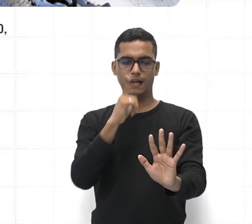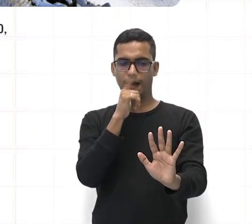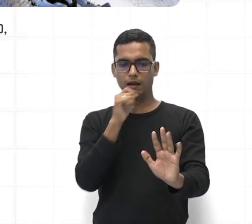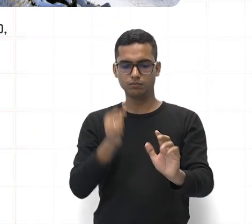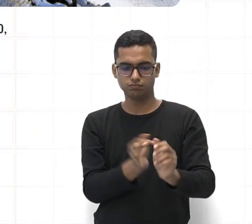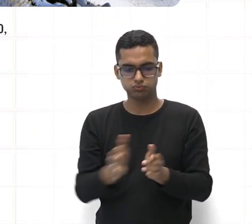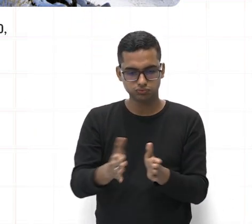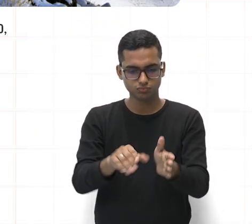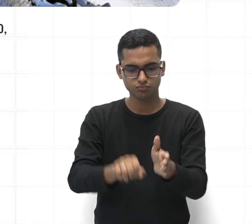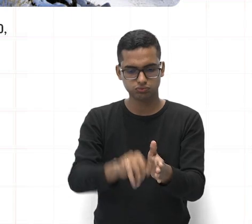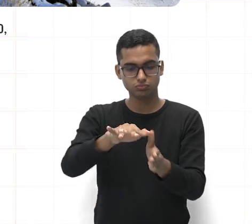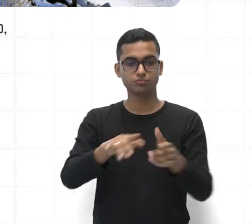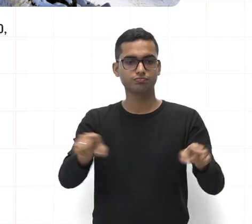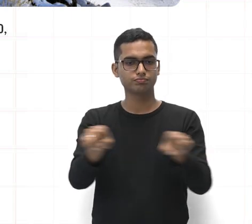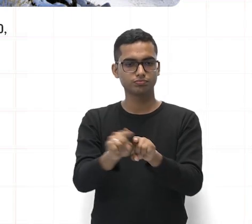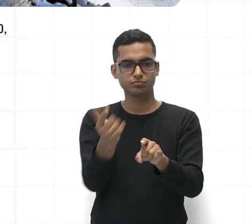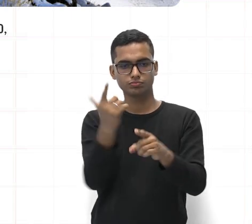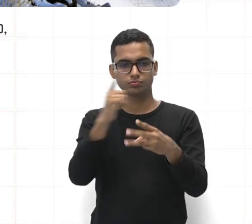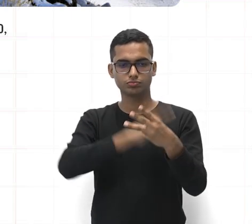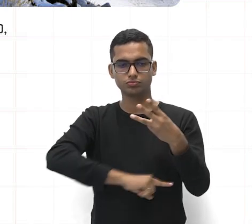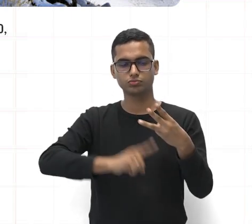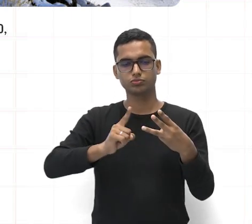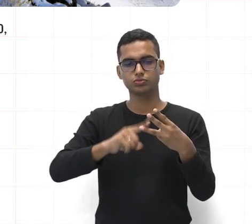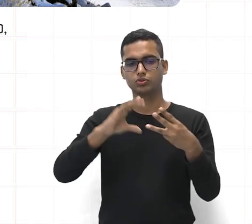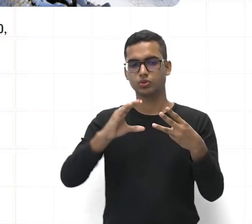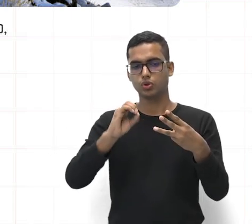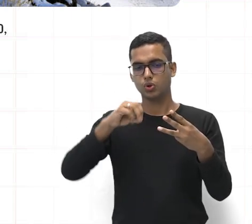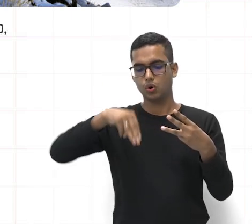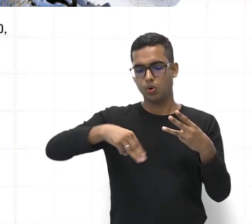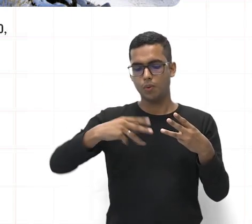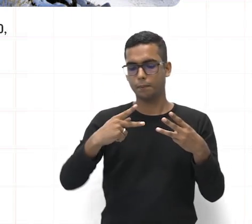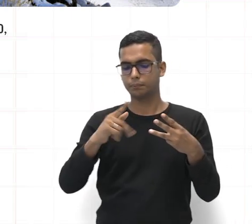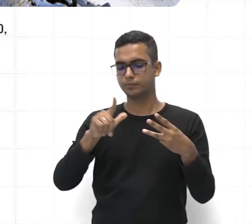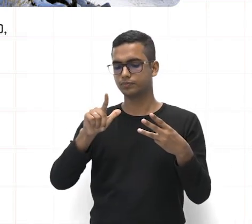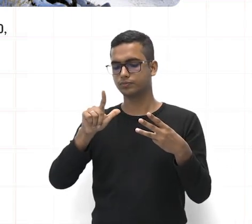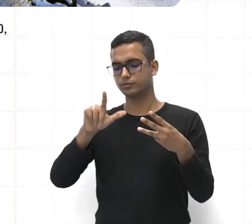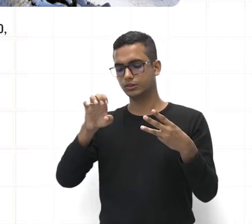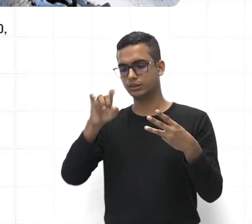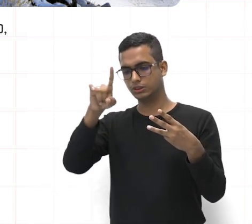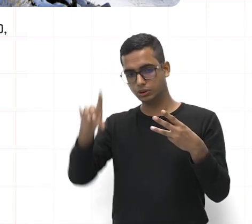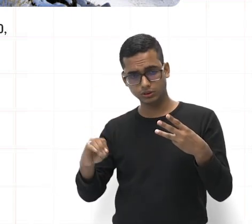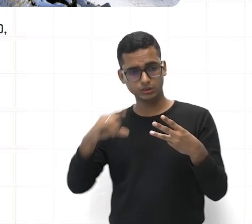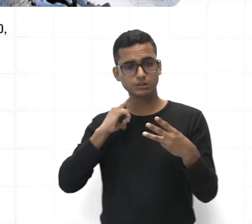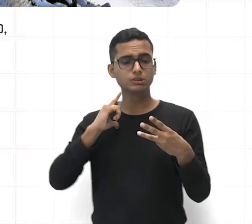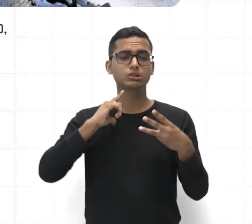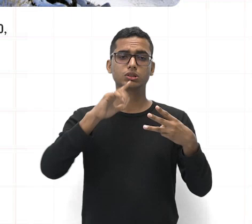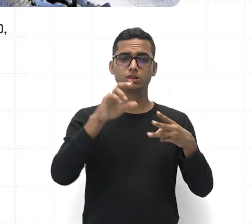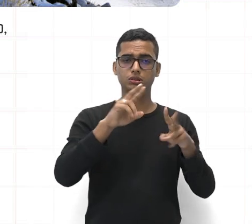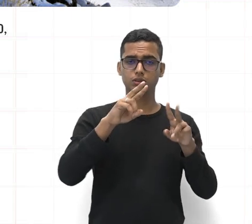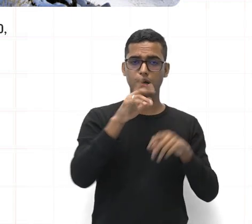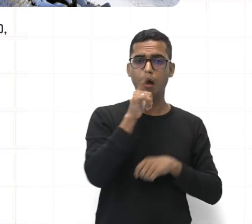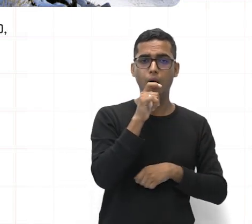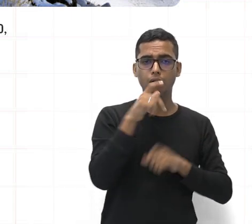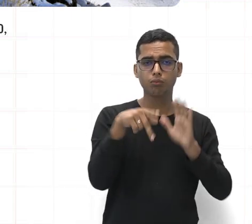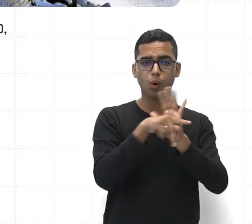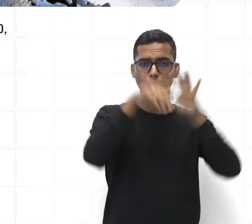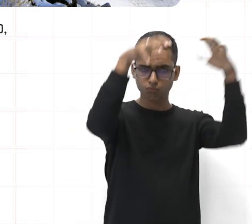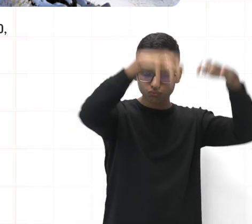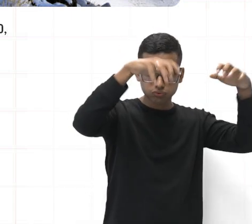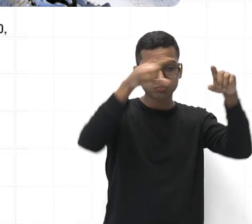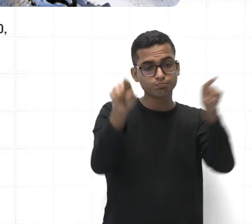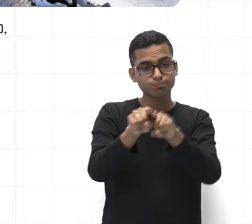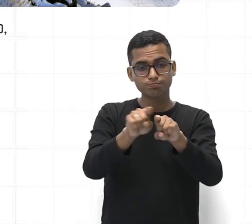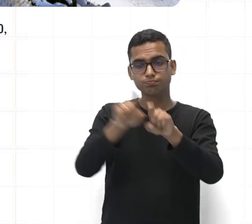rio complexo, ele é um rio que ele é abastecido, né, tanto pelas águas das chuvas quanto